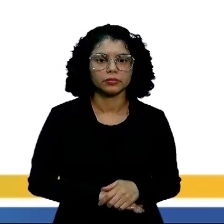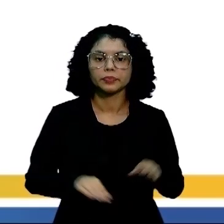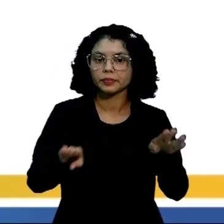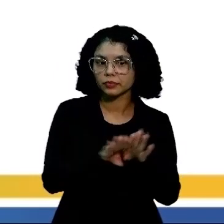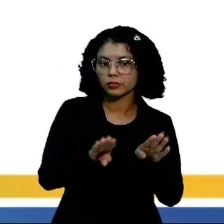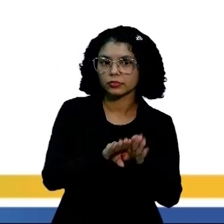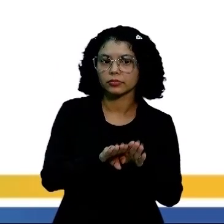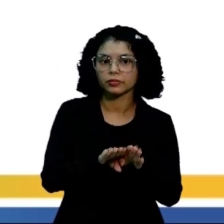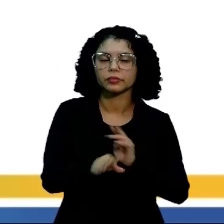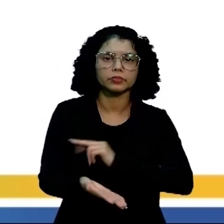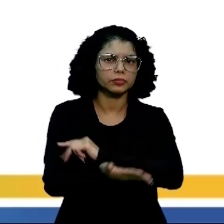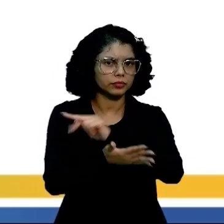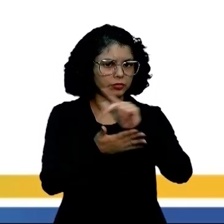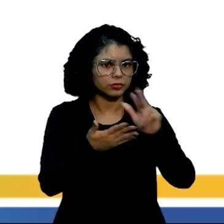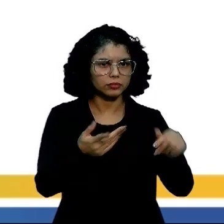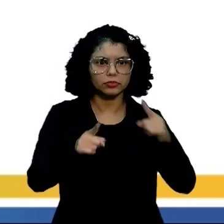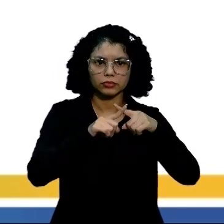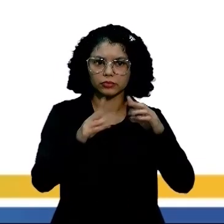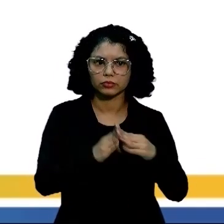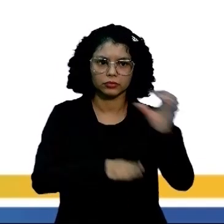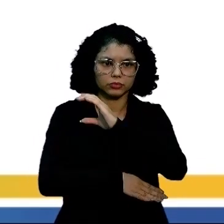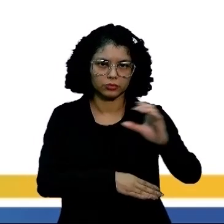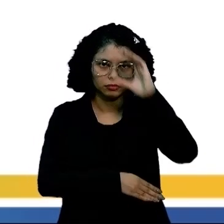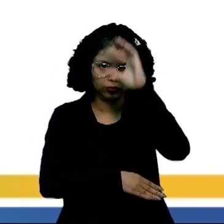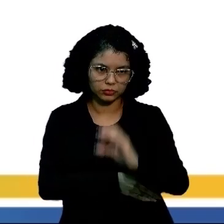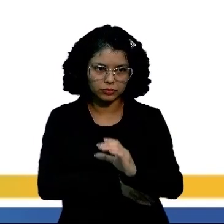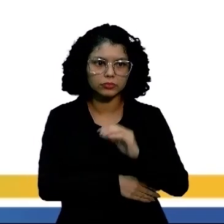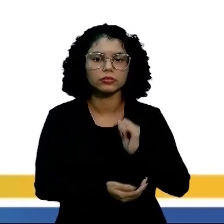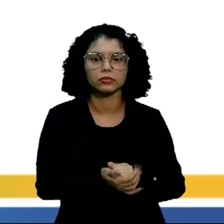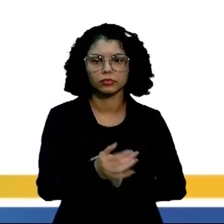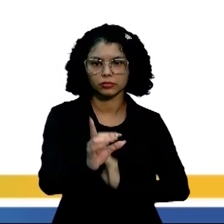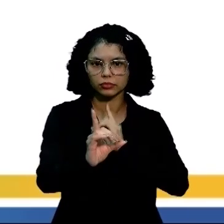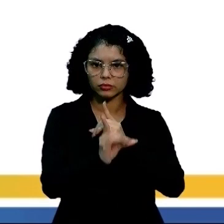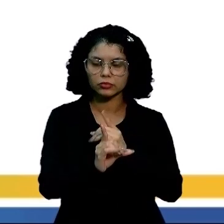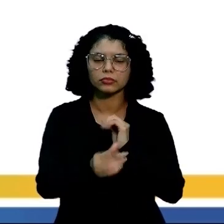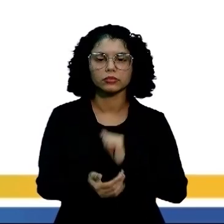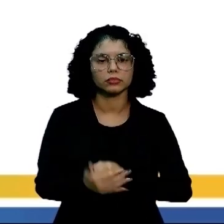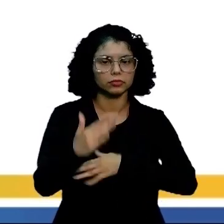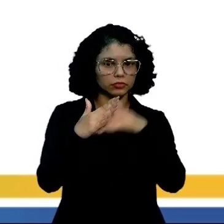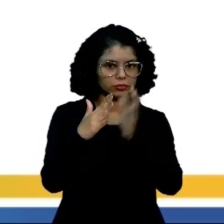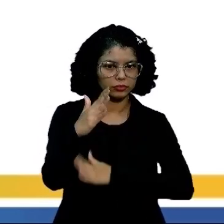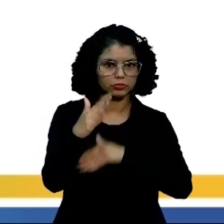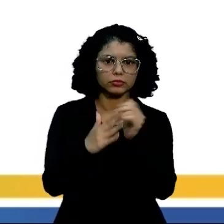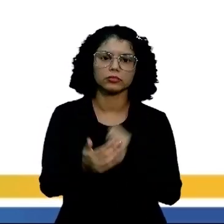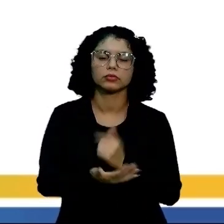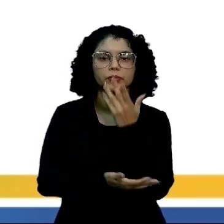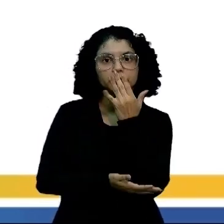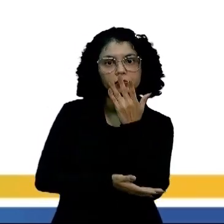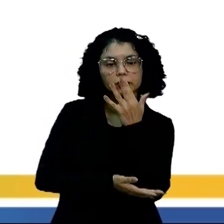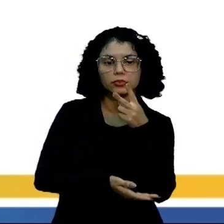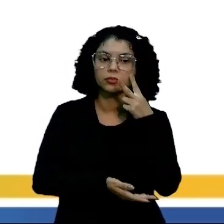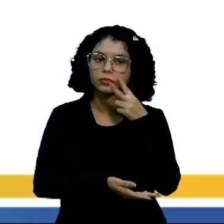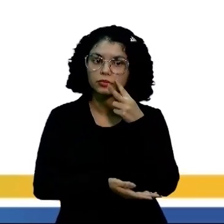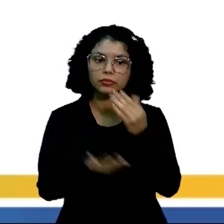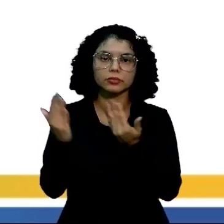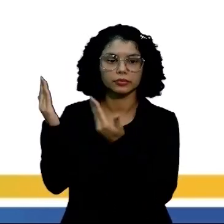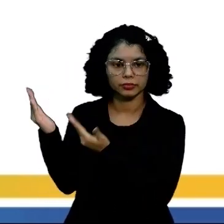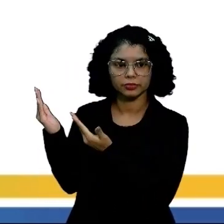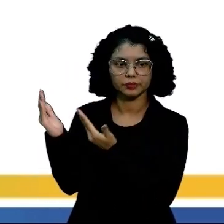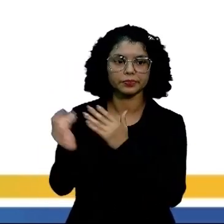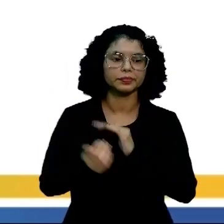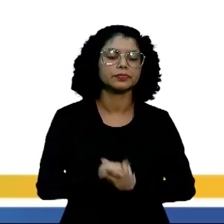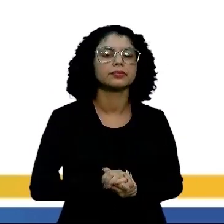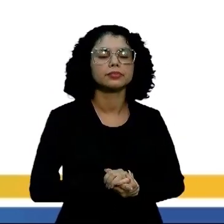Também espalhada em diversas igrejas coloniais mineiras, encontram-se as pinturas de cores vibrantes do mestre